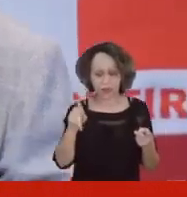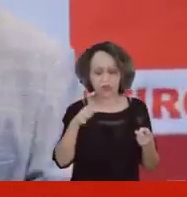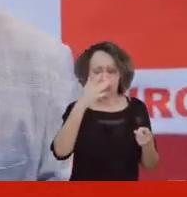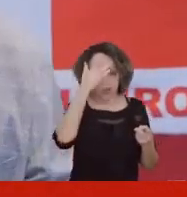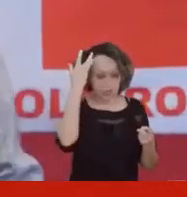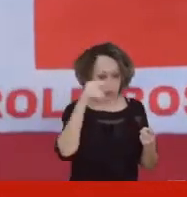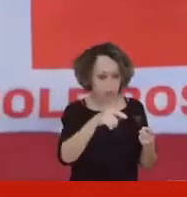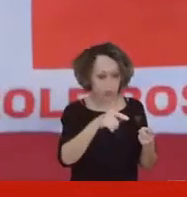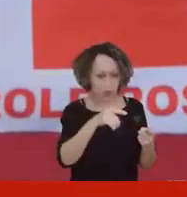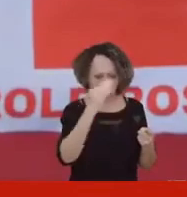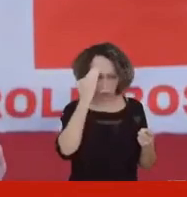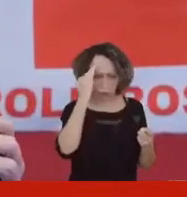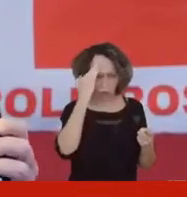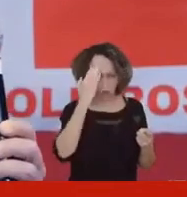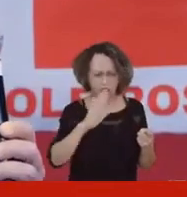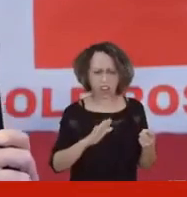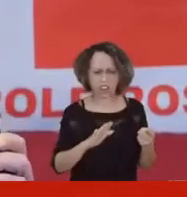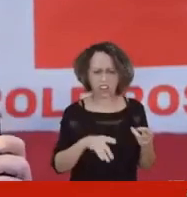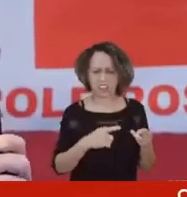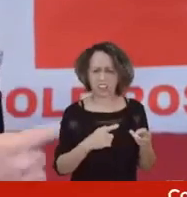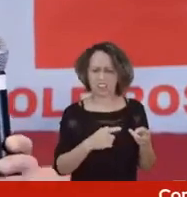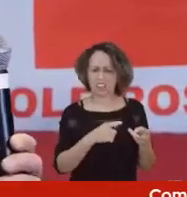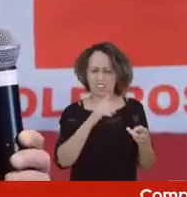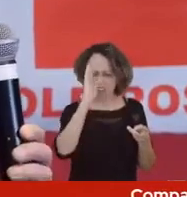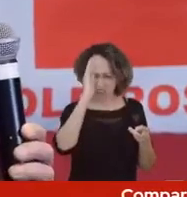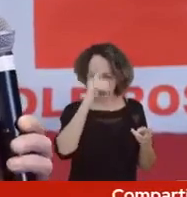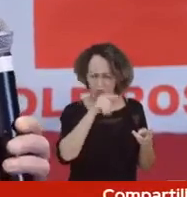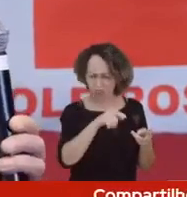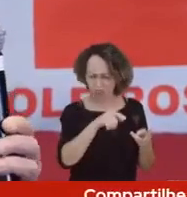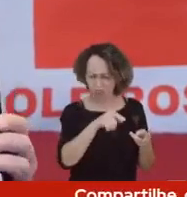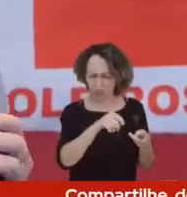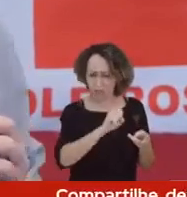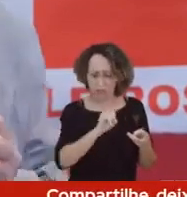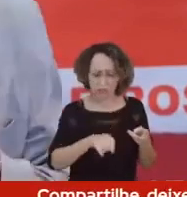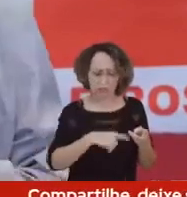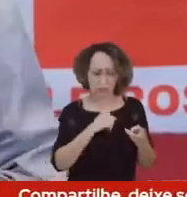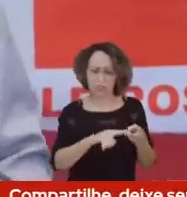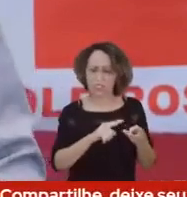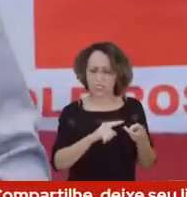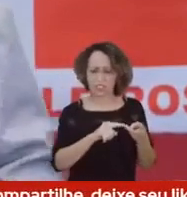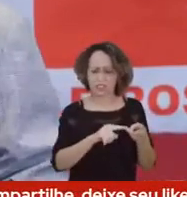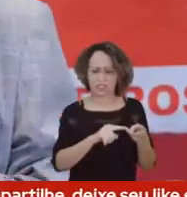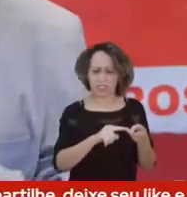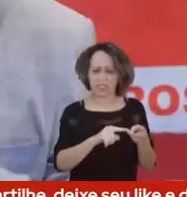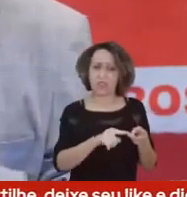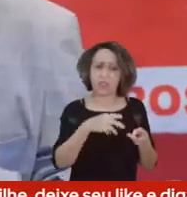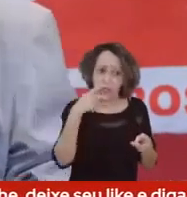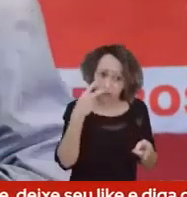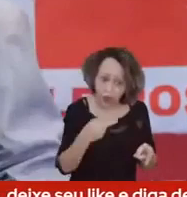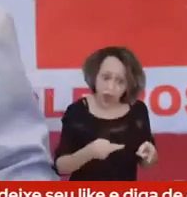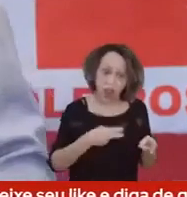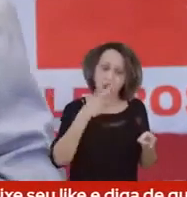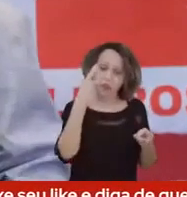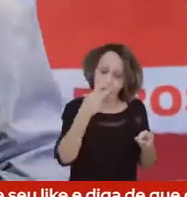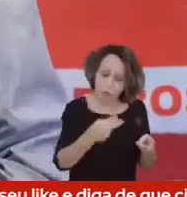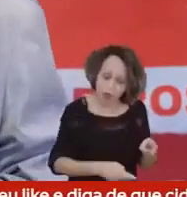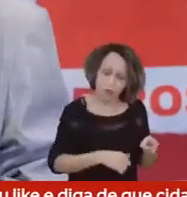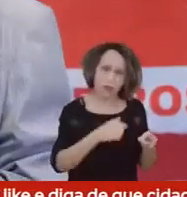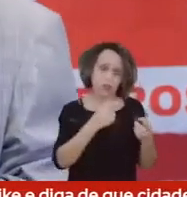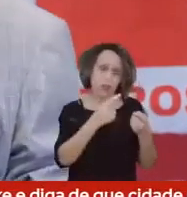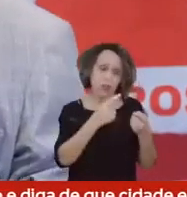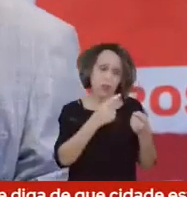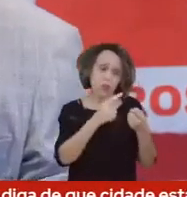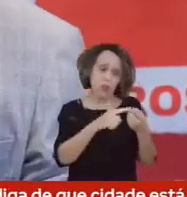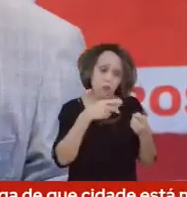Mas, se você fala a terceira vez e as pessoas não entendem, burro é quem está falando, porque não é possível você falar 3 vezes e as pessoas não